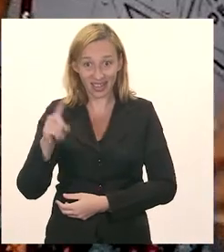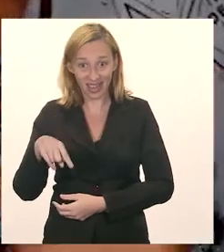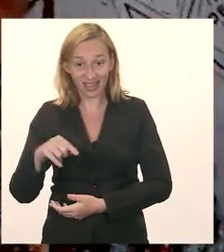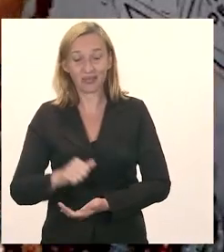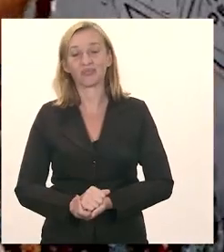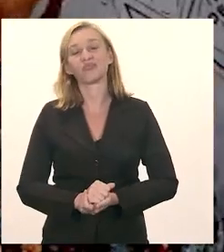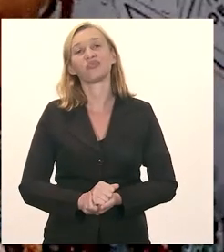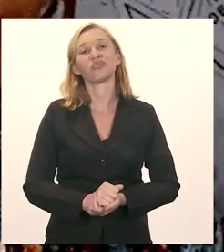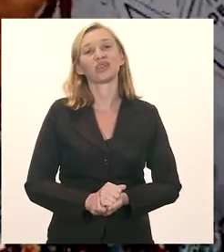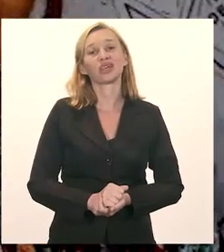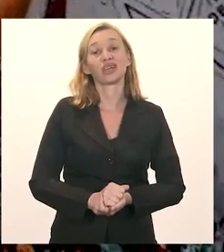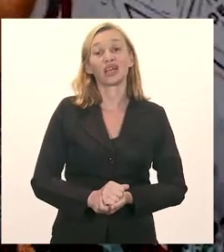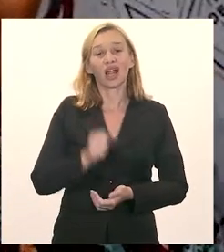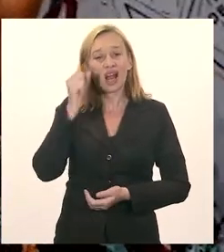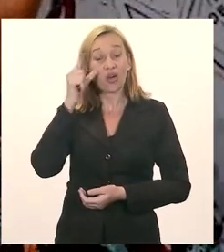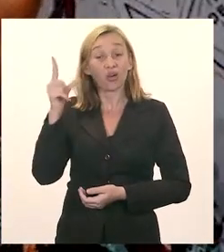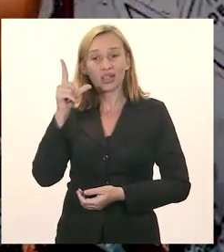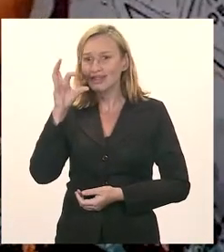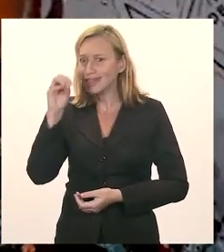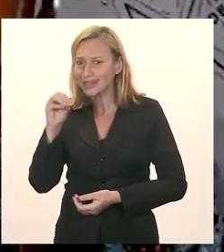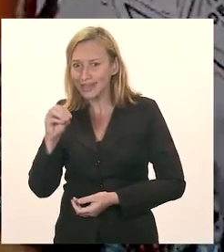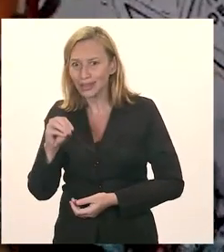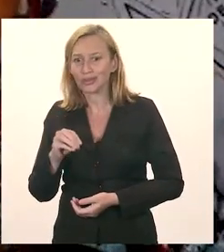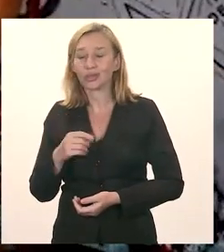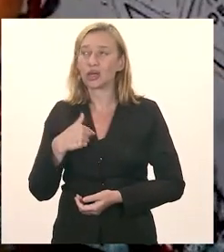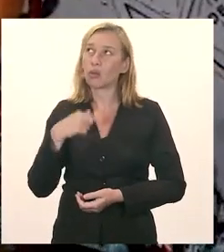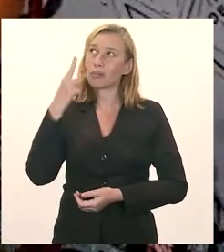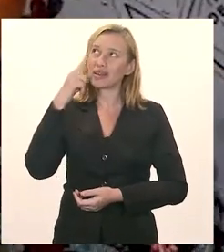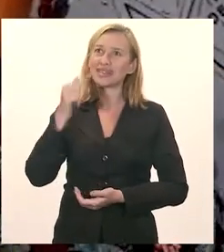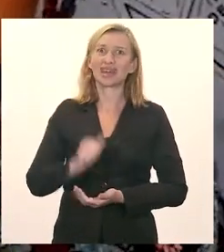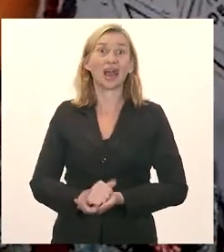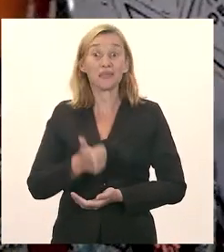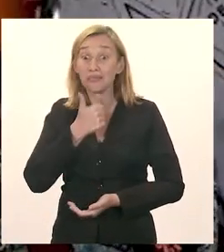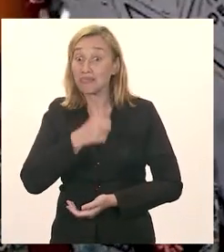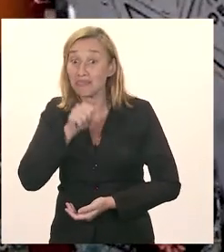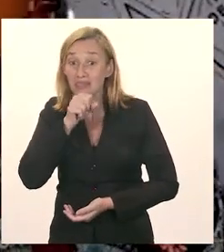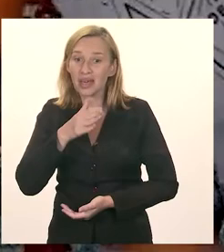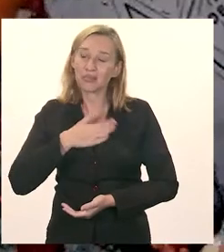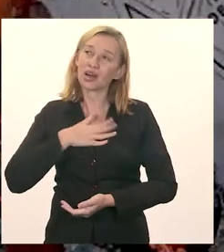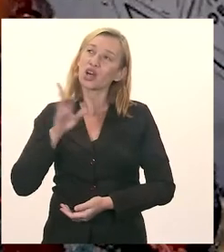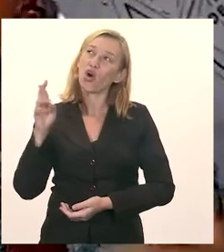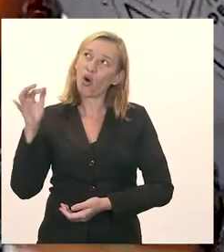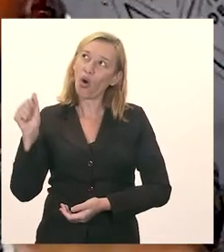E ela acordava super cedo e eu pensava assim, nossa, minha